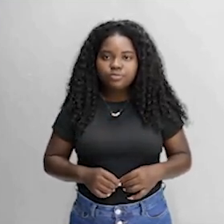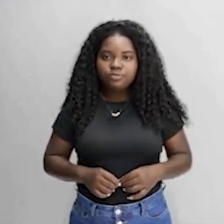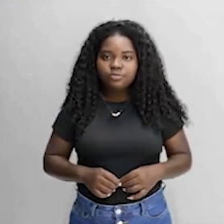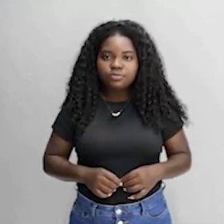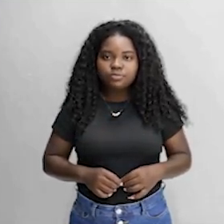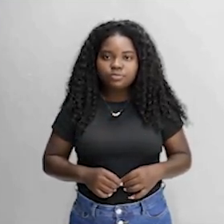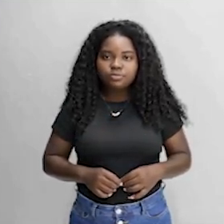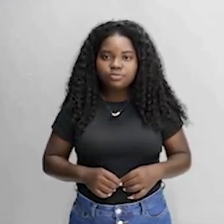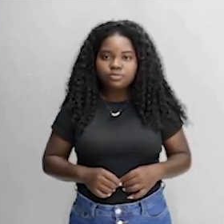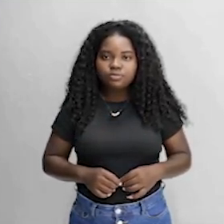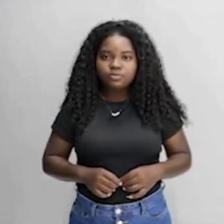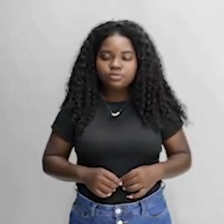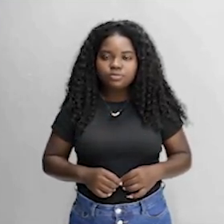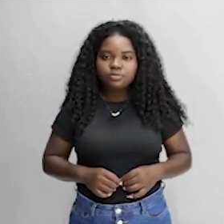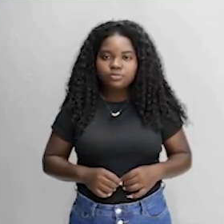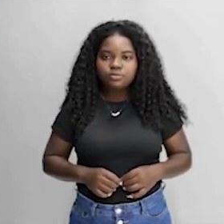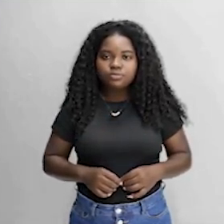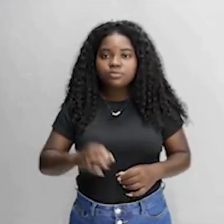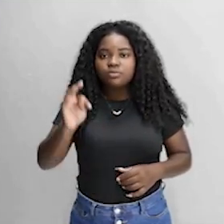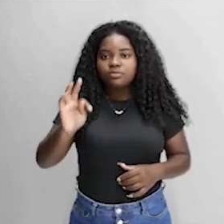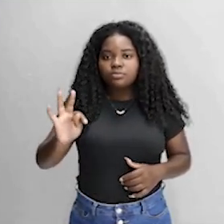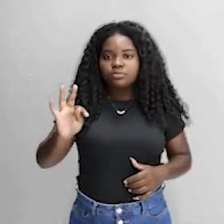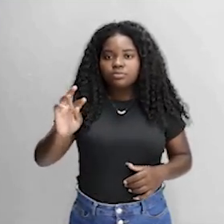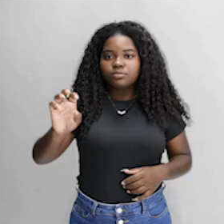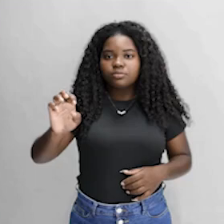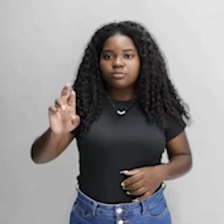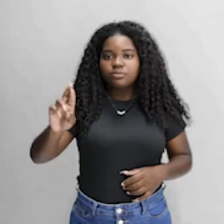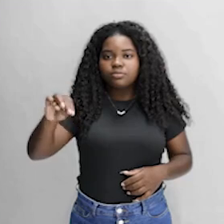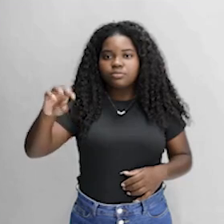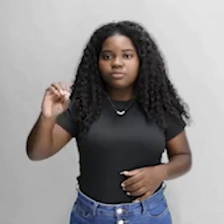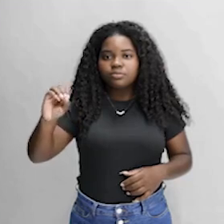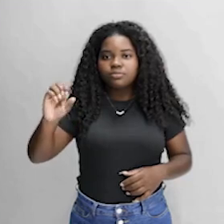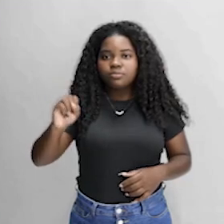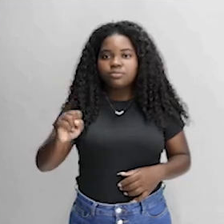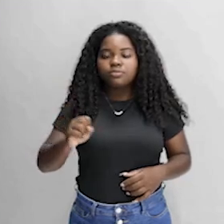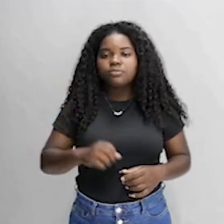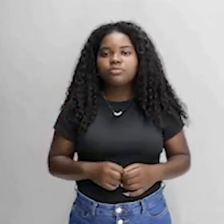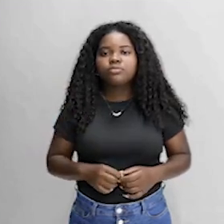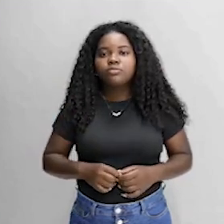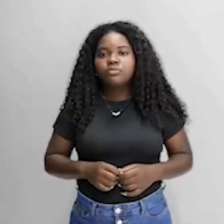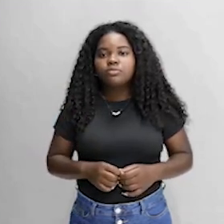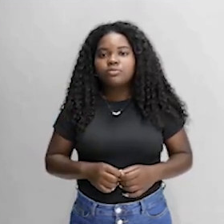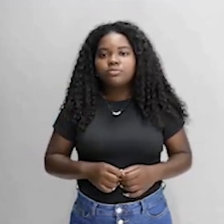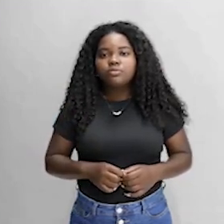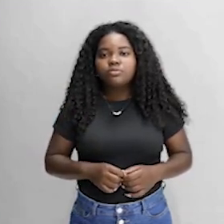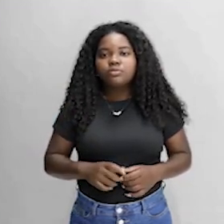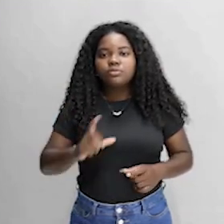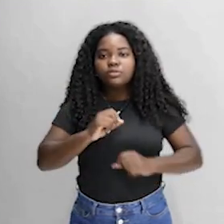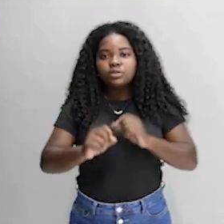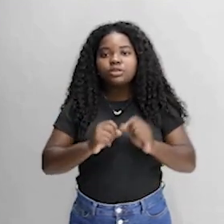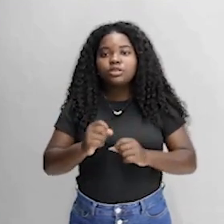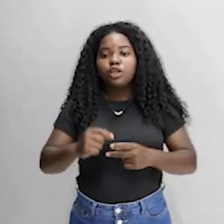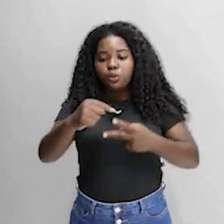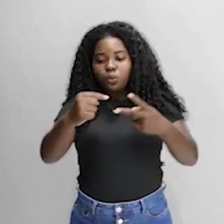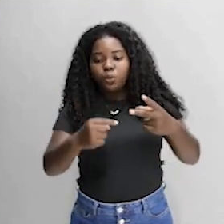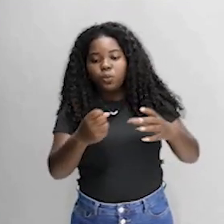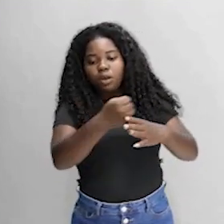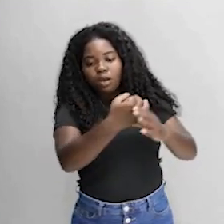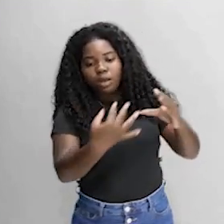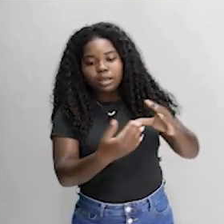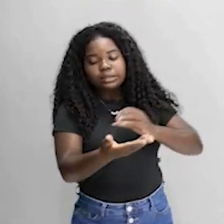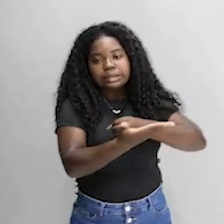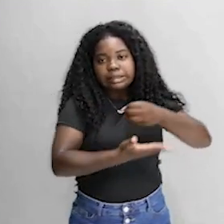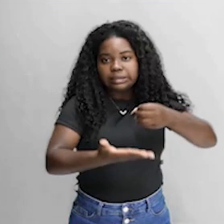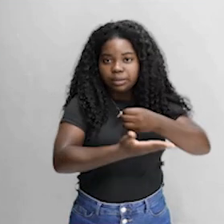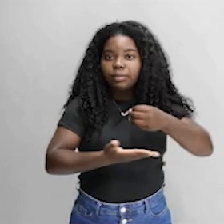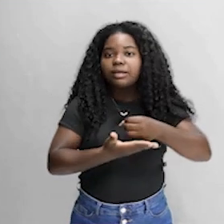ok? Beleza? E estes termos, eles possuem duas características básicas.